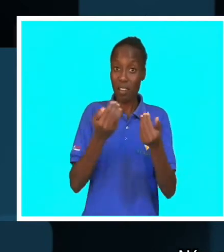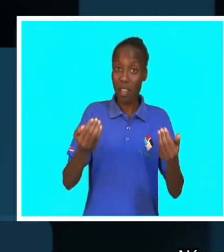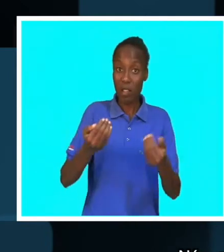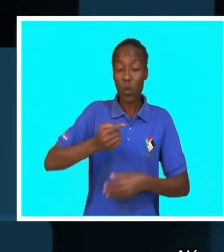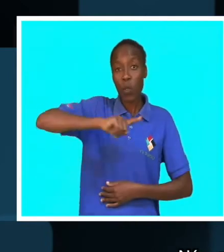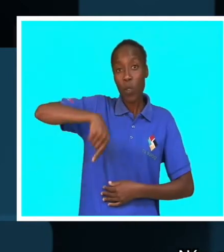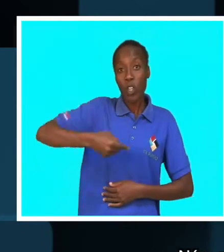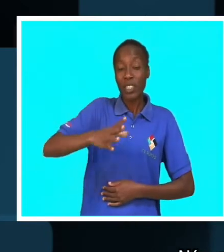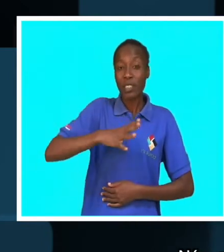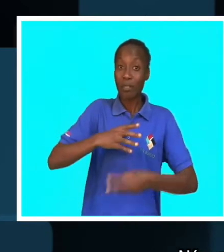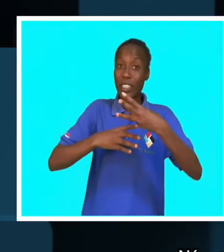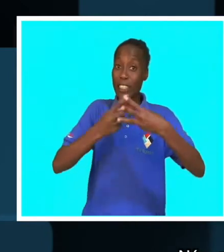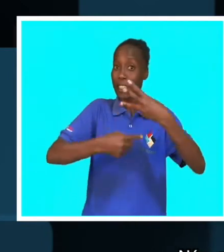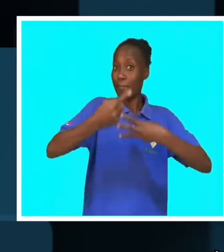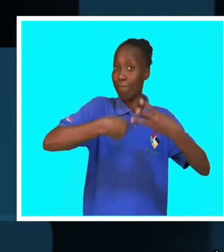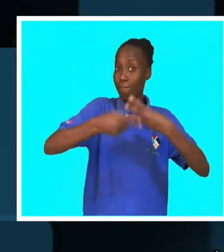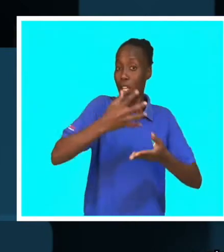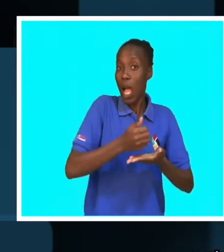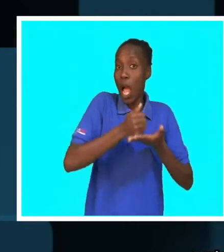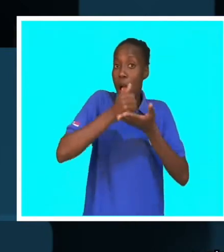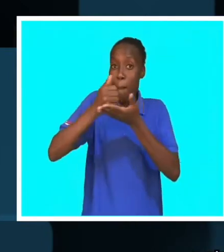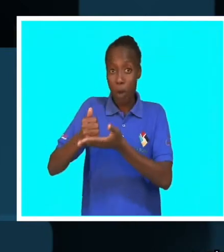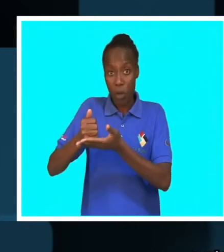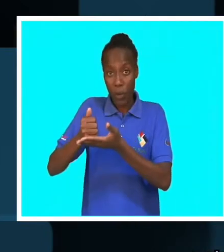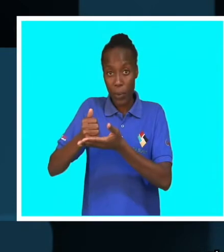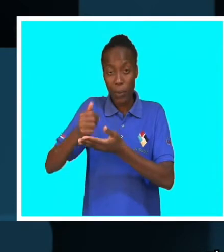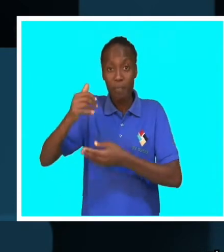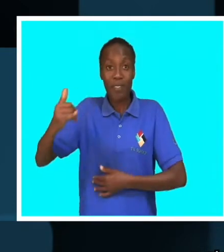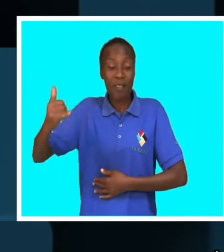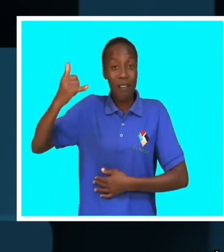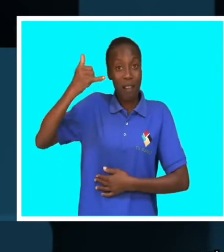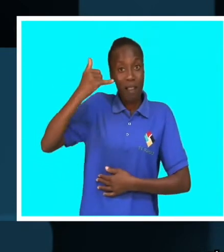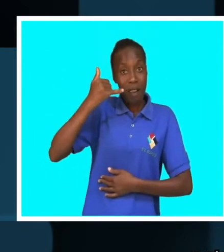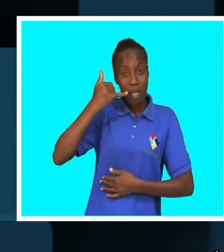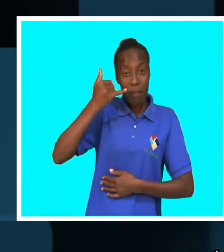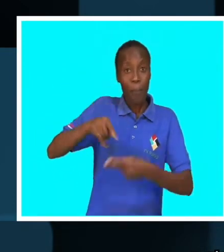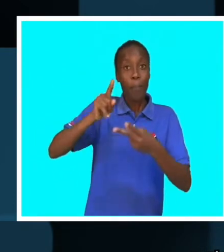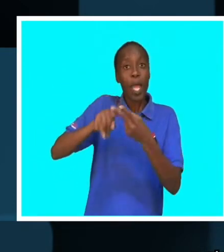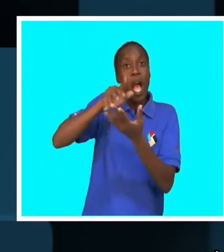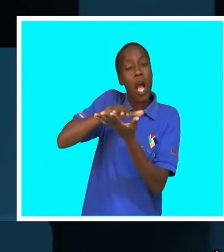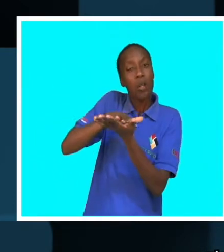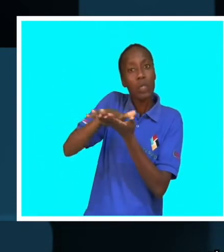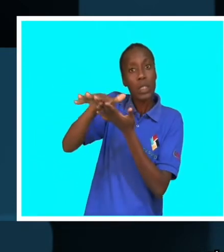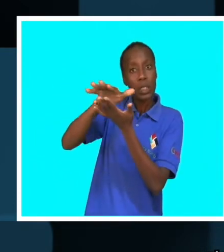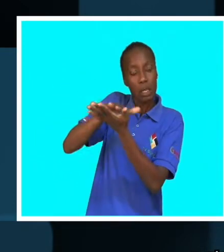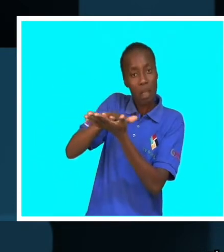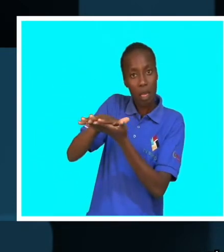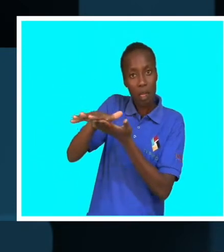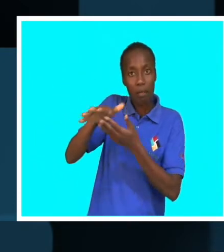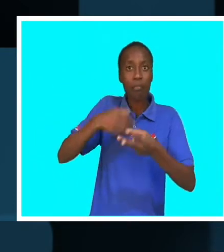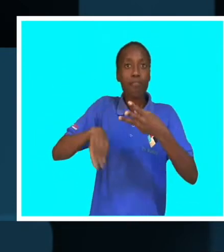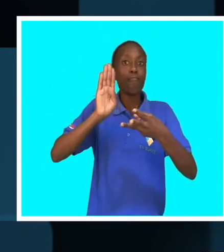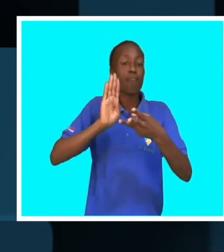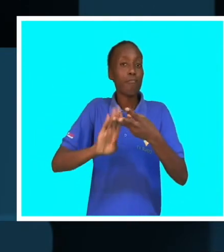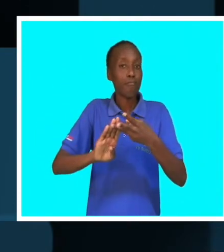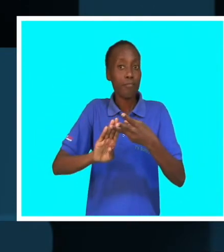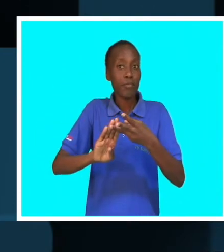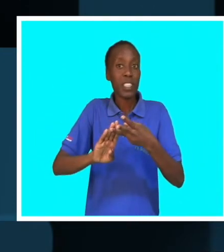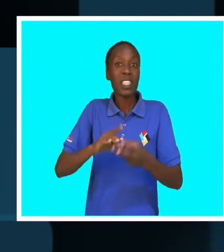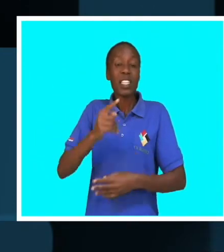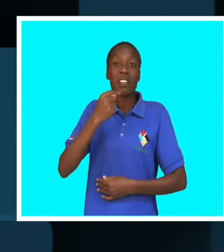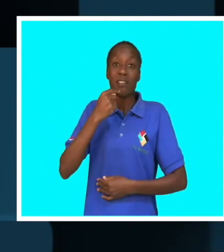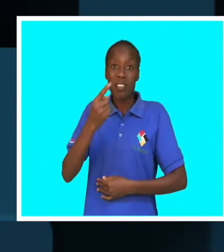prestamos três serviços, que é o atendimento às chamadas, o aconselhamento e